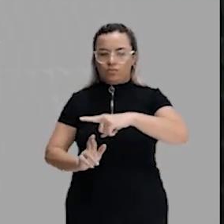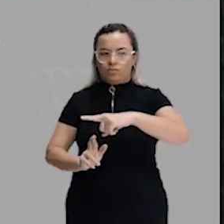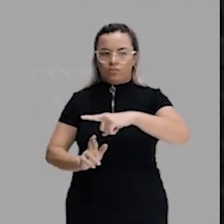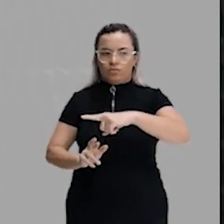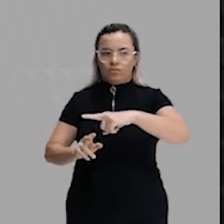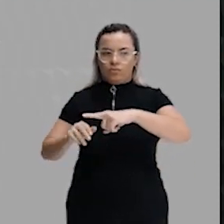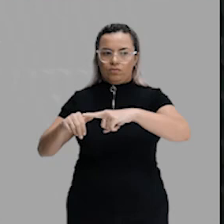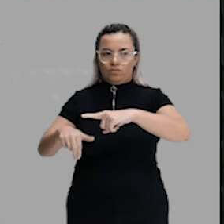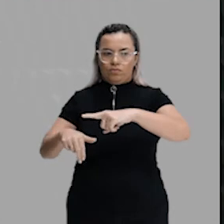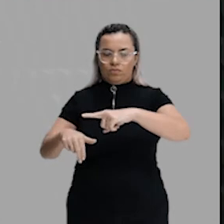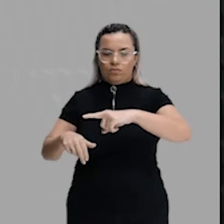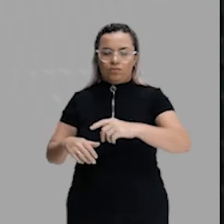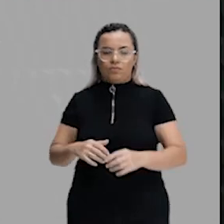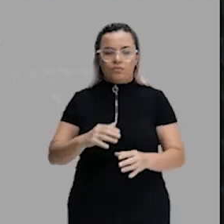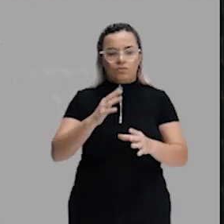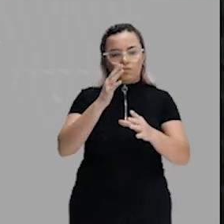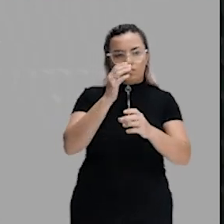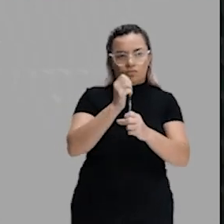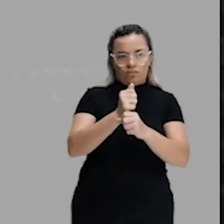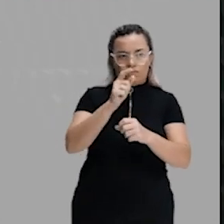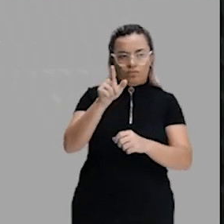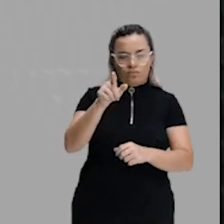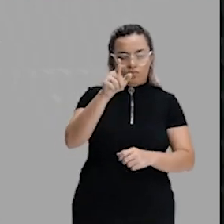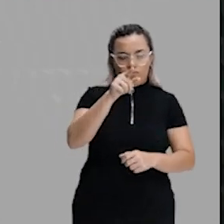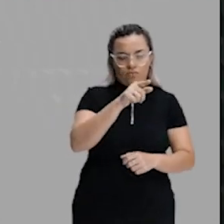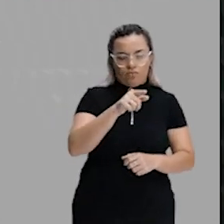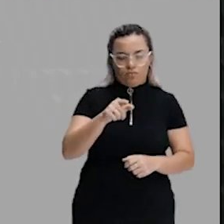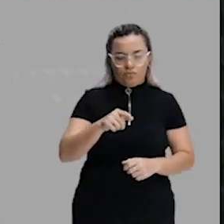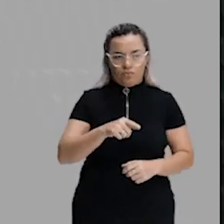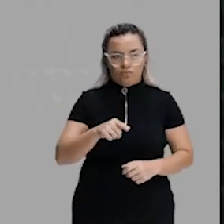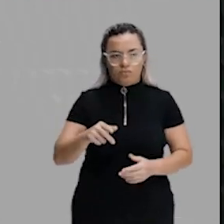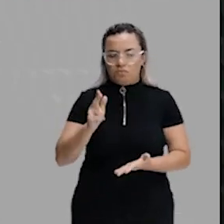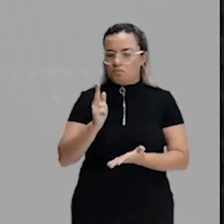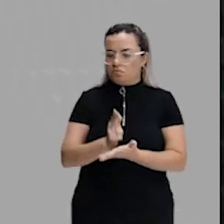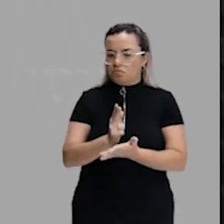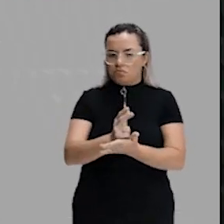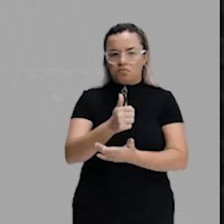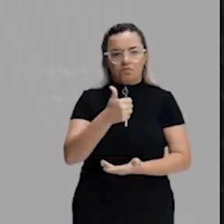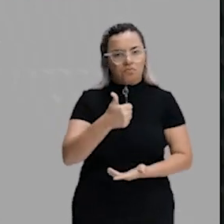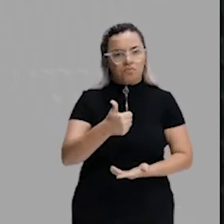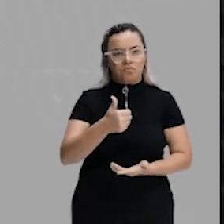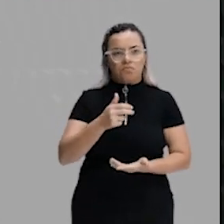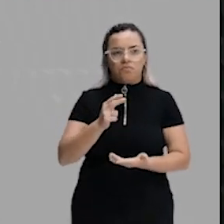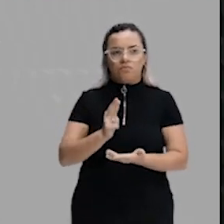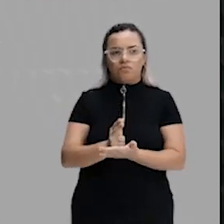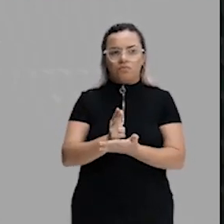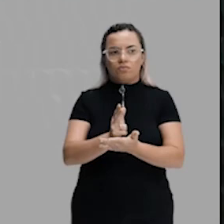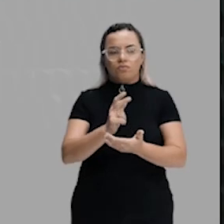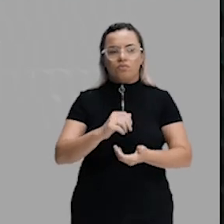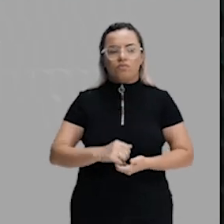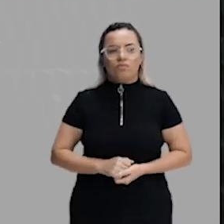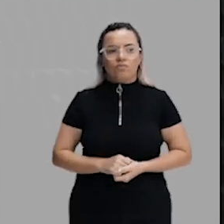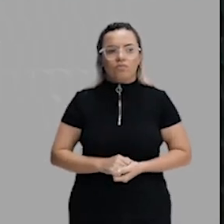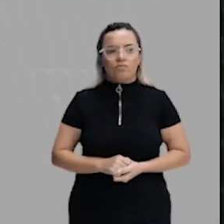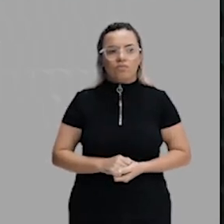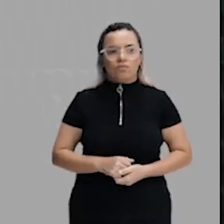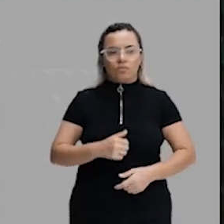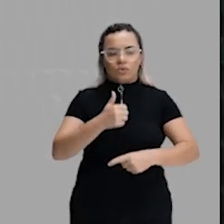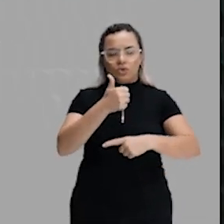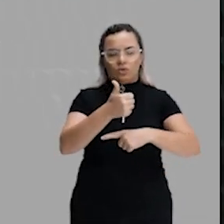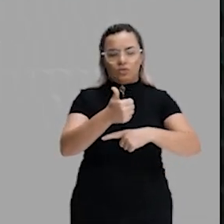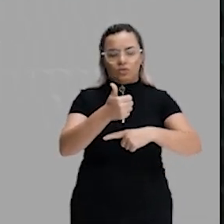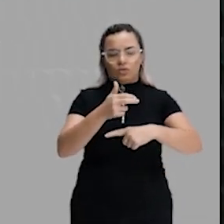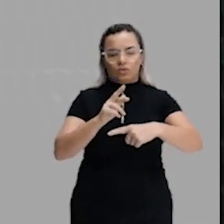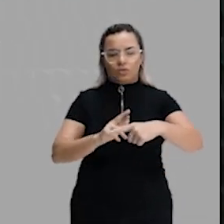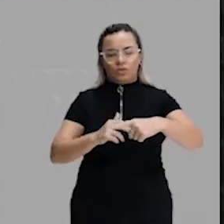Tomado de N, né? De 1 até o infinito. Então vai ser R1, 1 sobre R1, mais